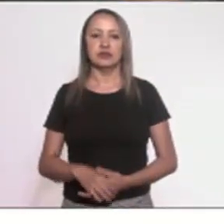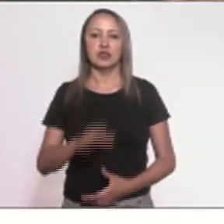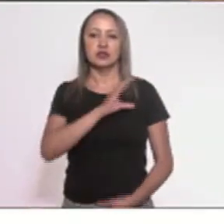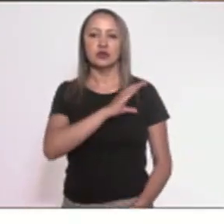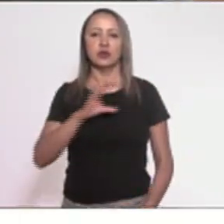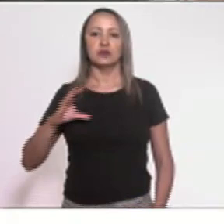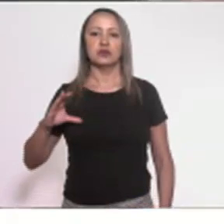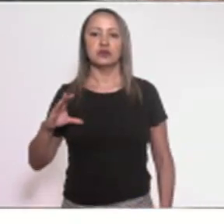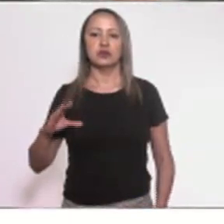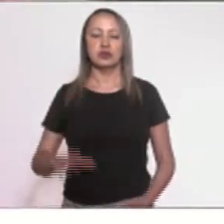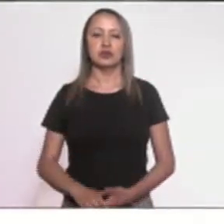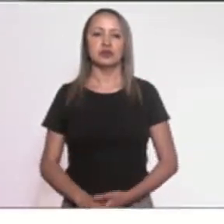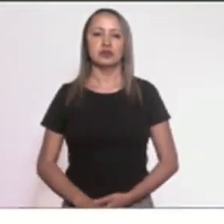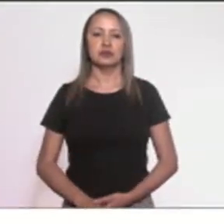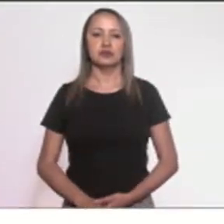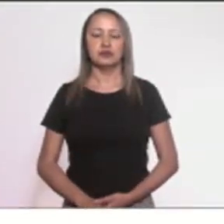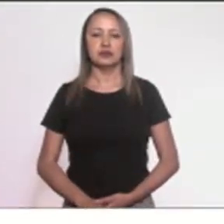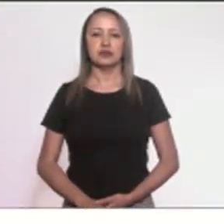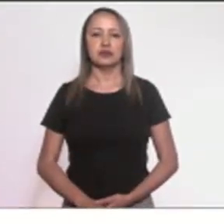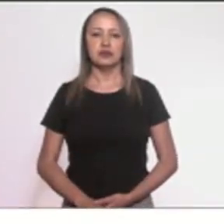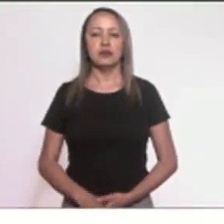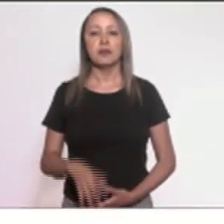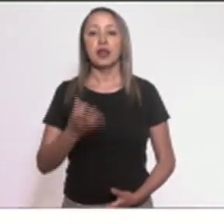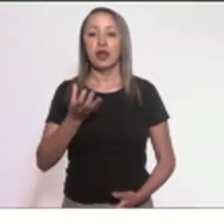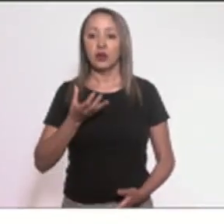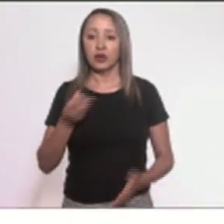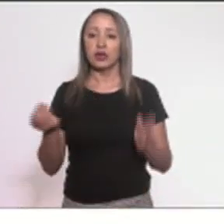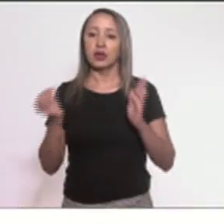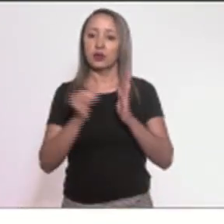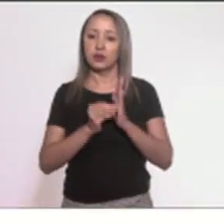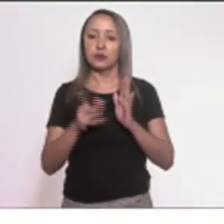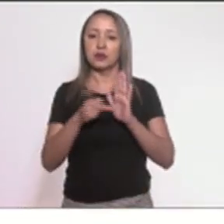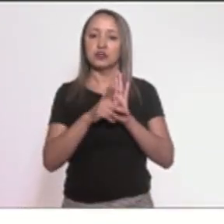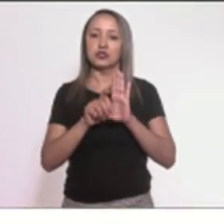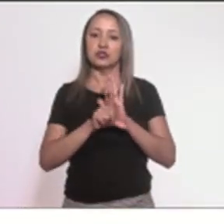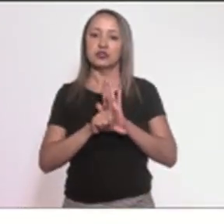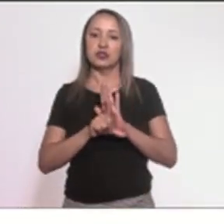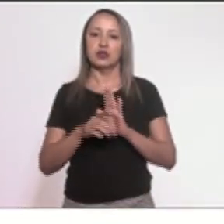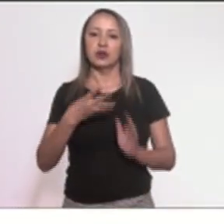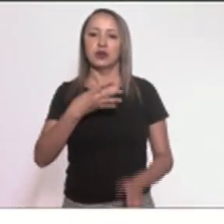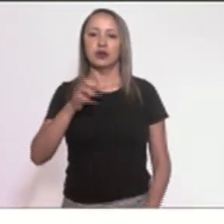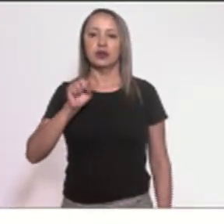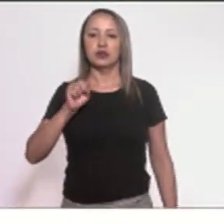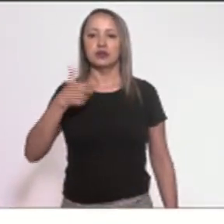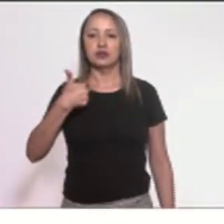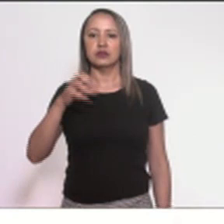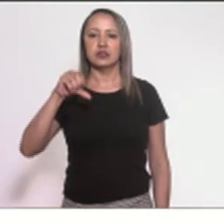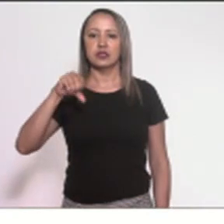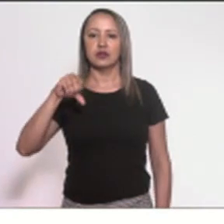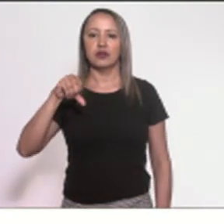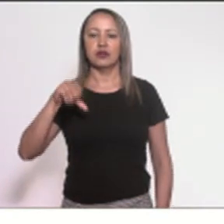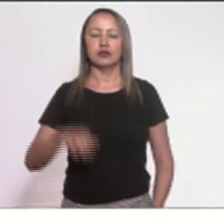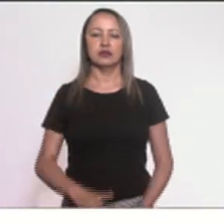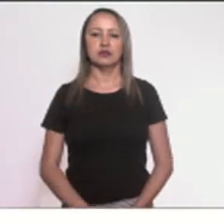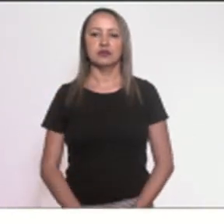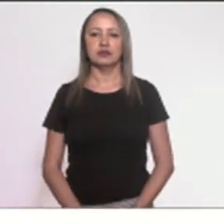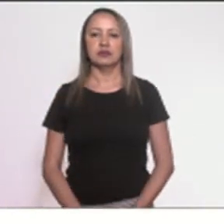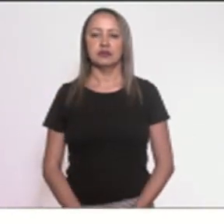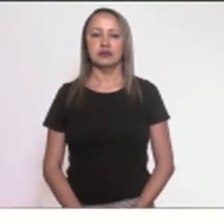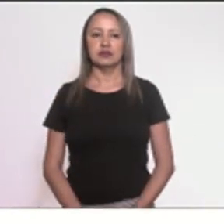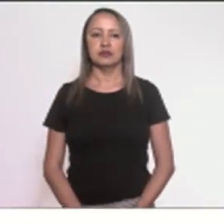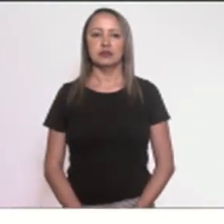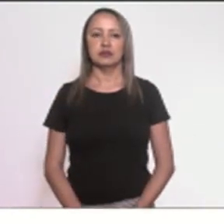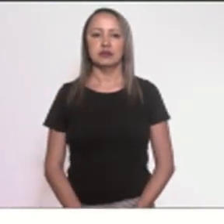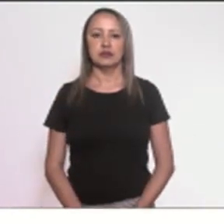foi aprovado, não veio, eu queria incluir o projeto de lei 4819. Pela ordem.